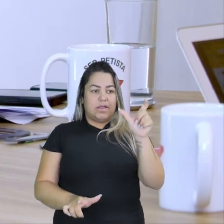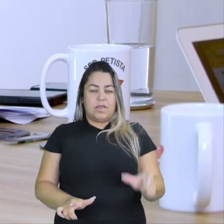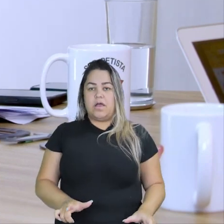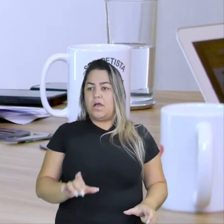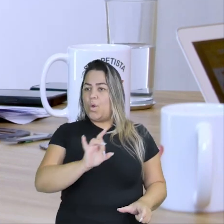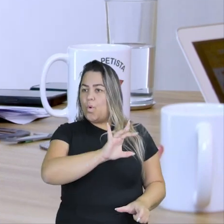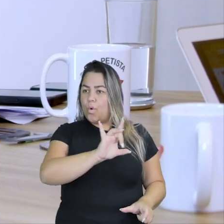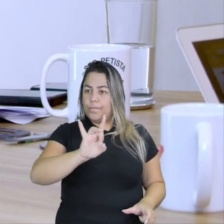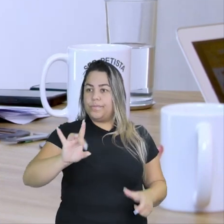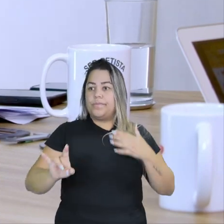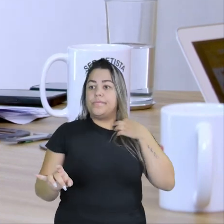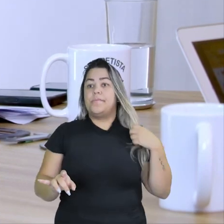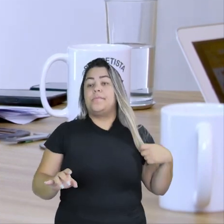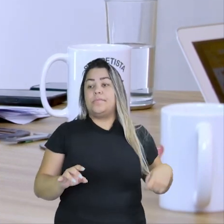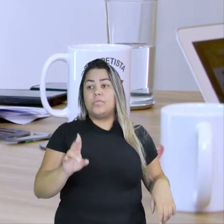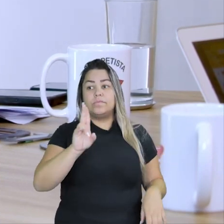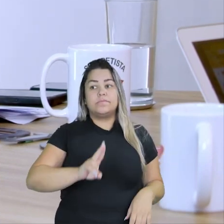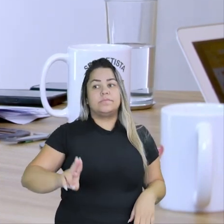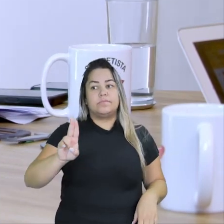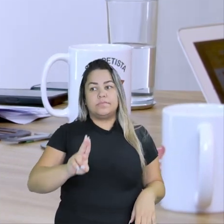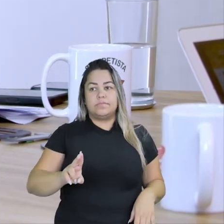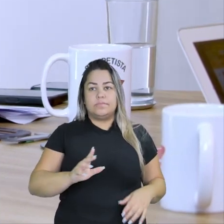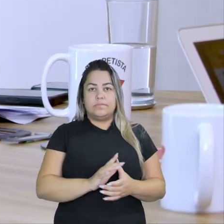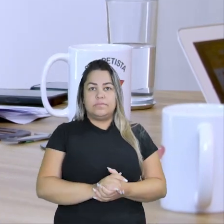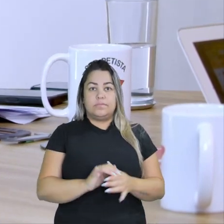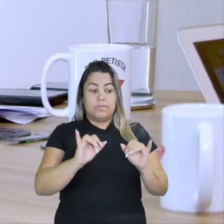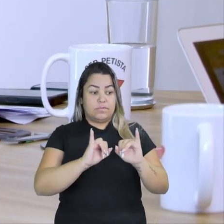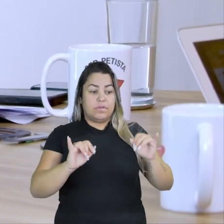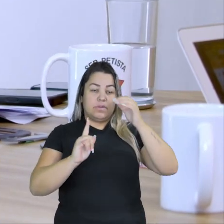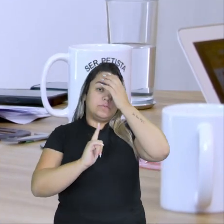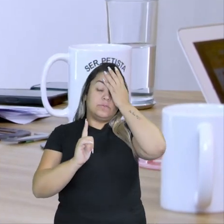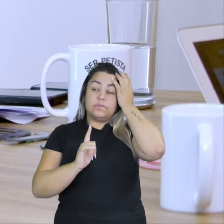uma, para que a Big Tech utilize os seus dados. Então você tem,